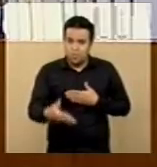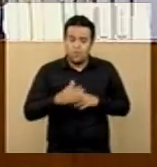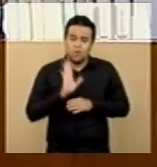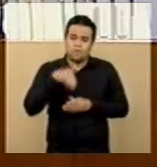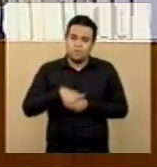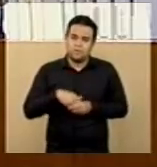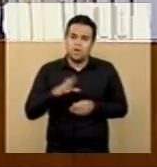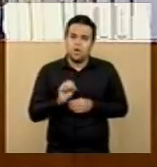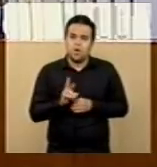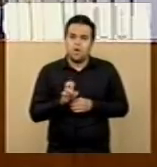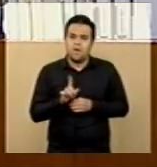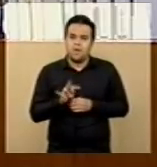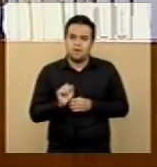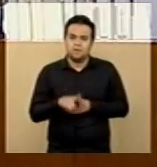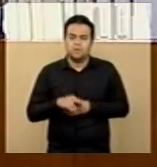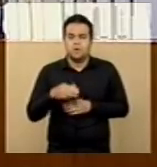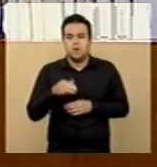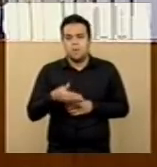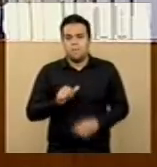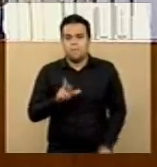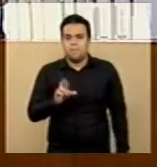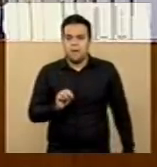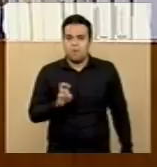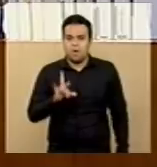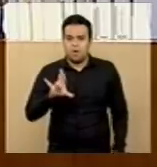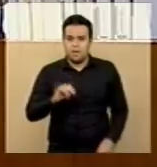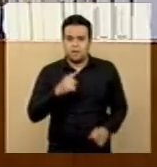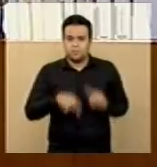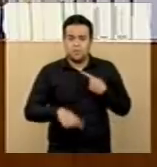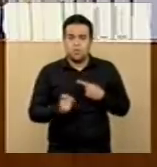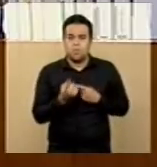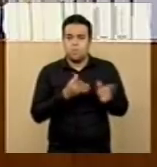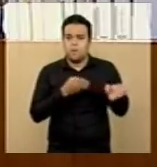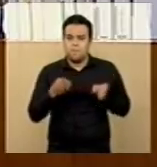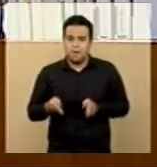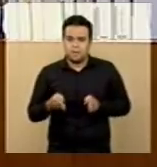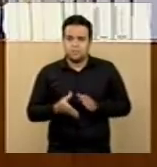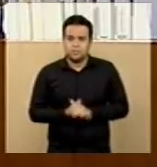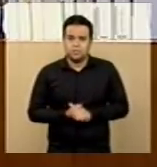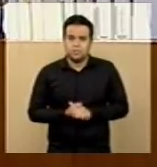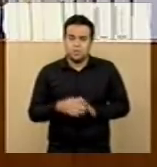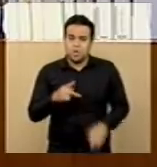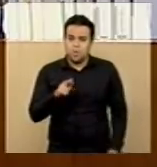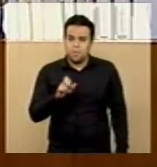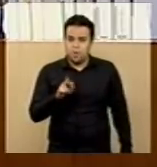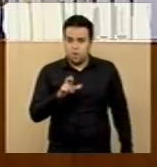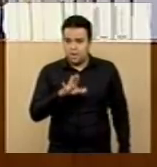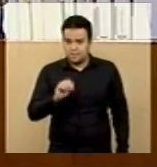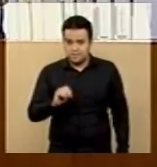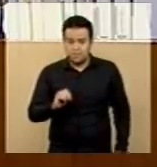o relator o ministro Marco Aurélio, que divergiu apenas na parte relativa à prorrogação da